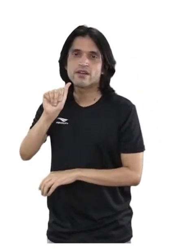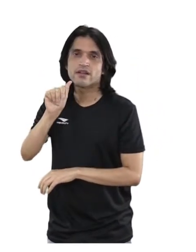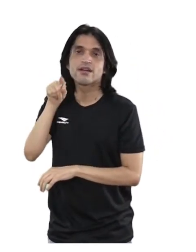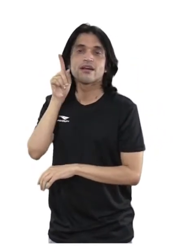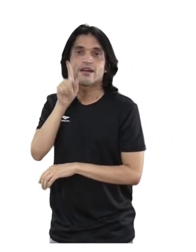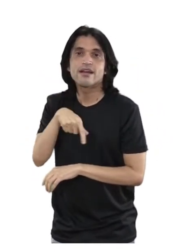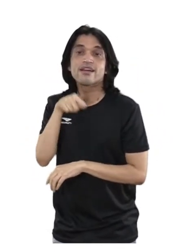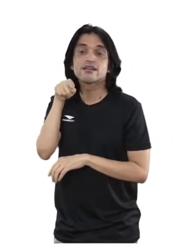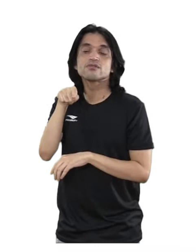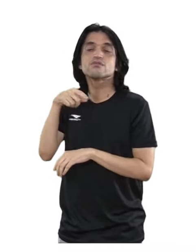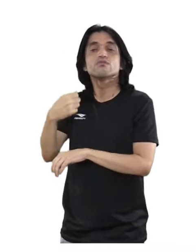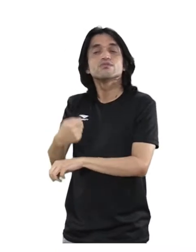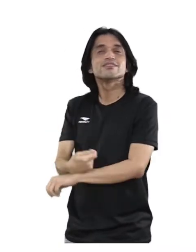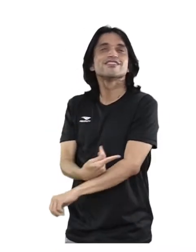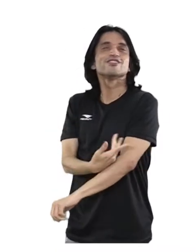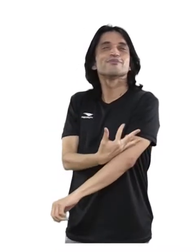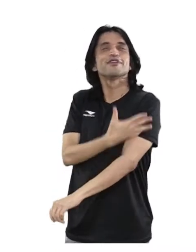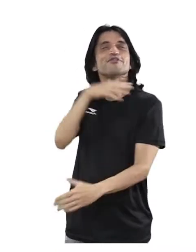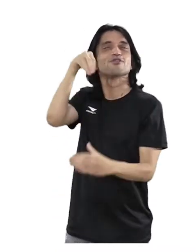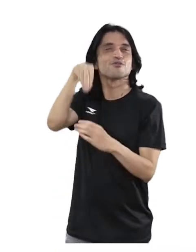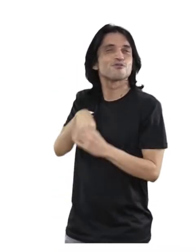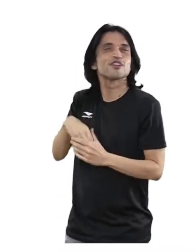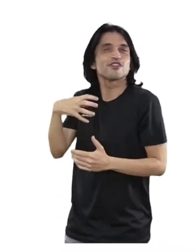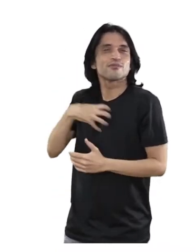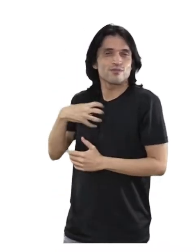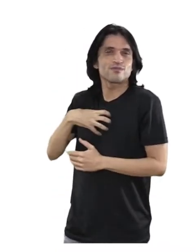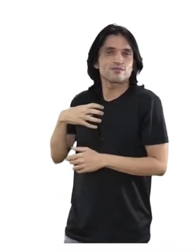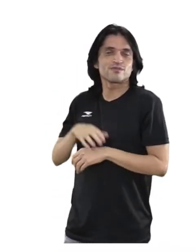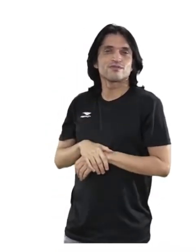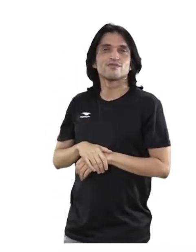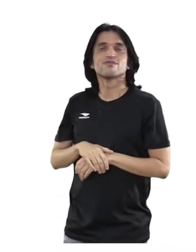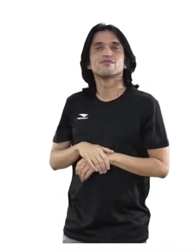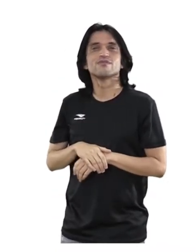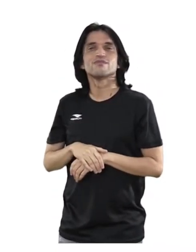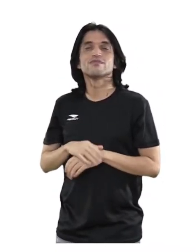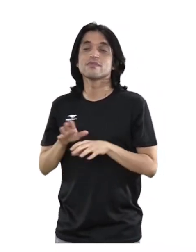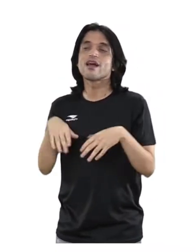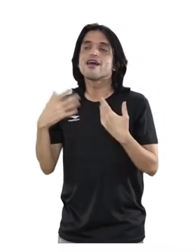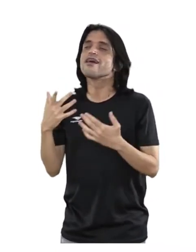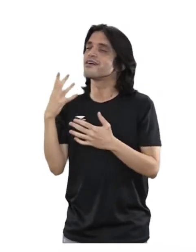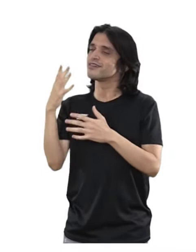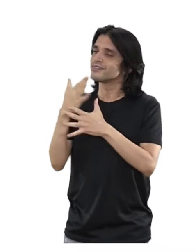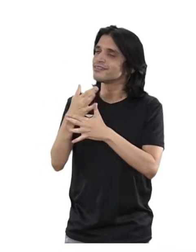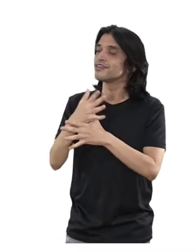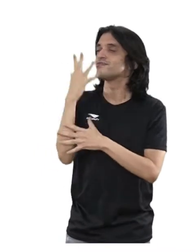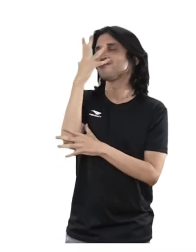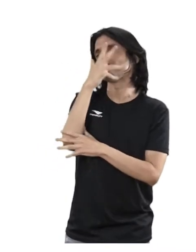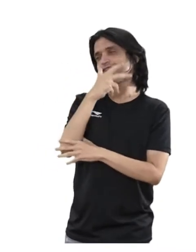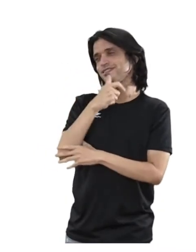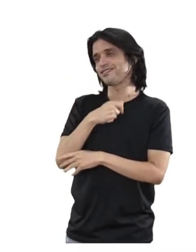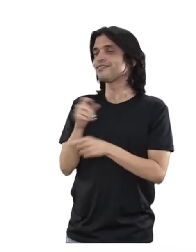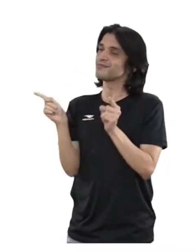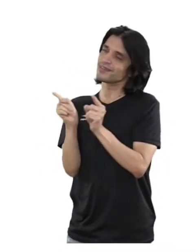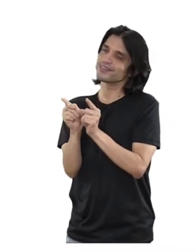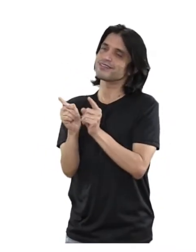realidade conforme nossos sentimentos e emoções. A bonita cidade é pequena e pacata. Lá